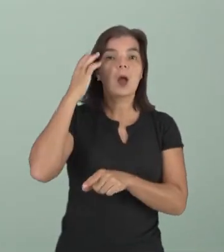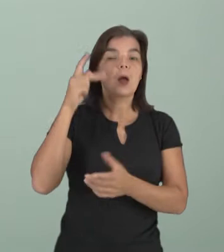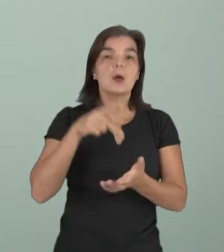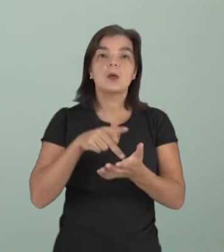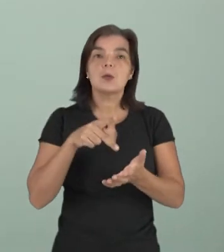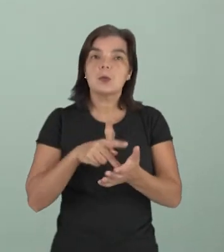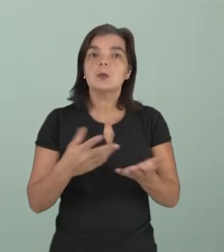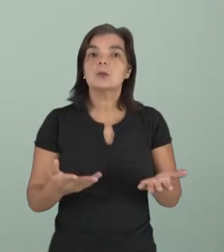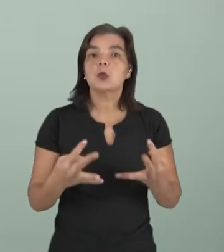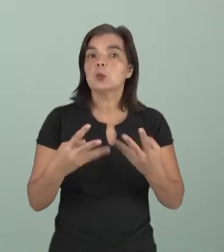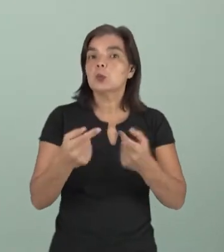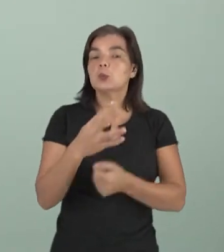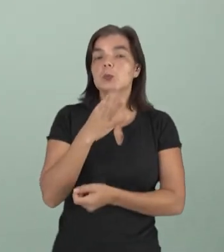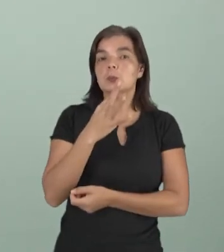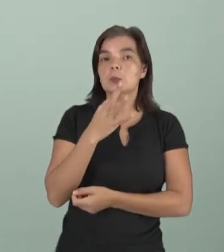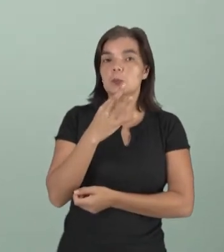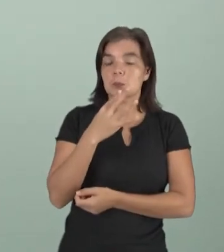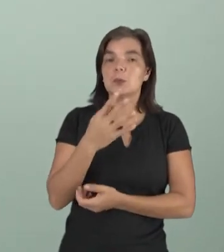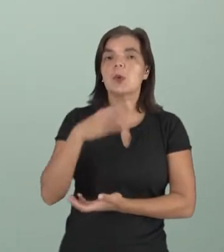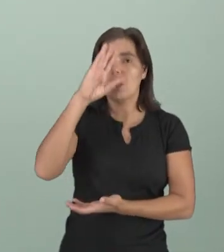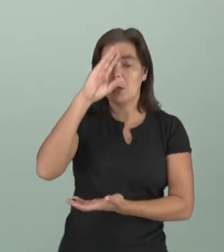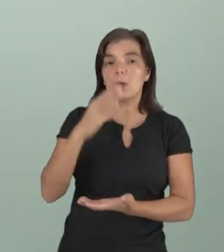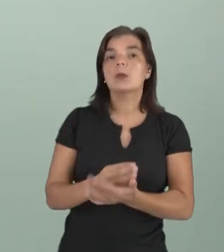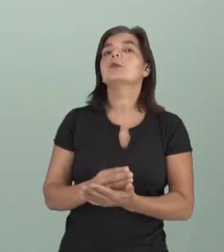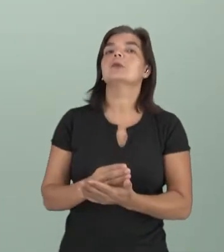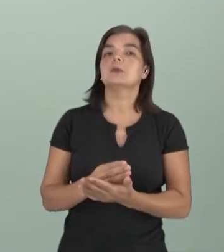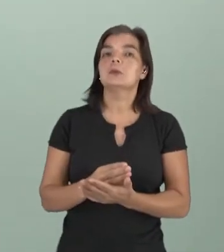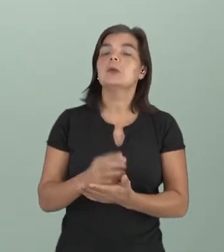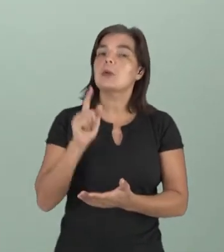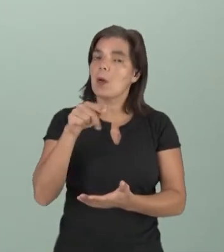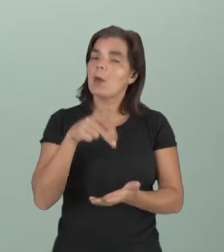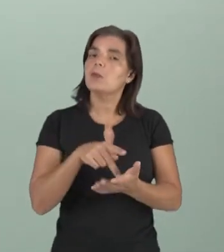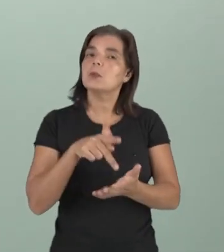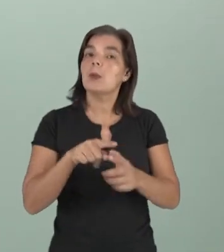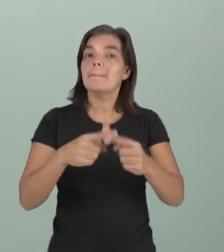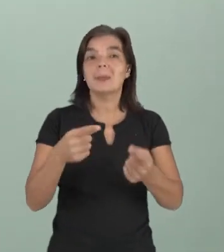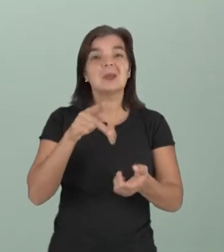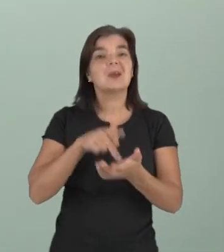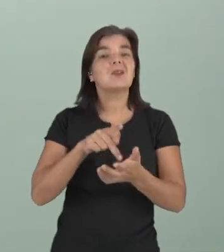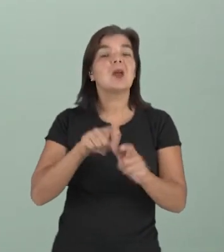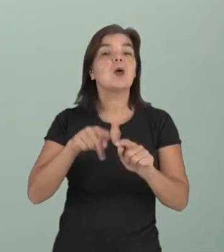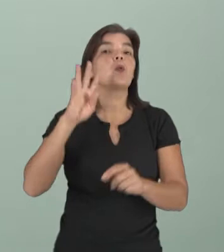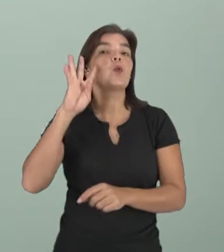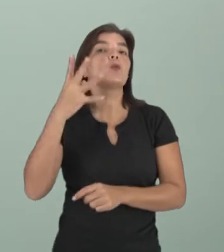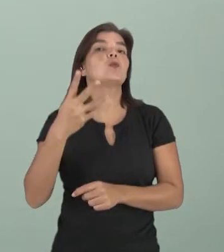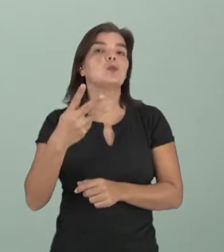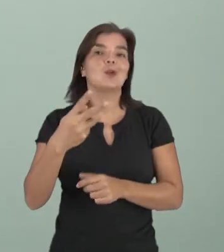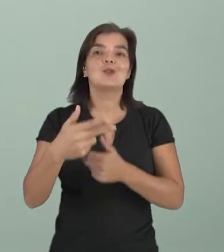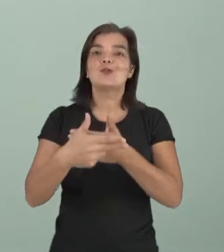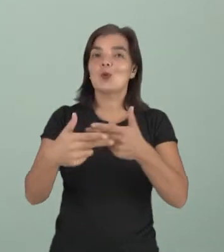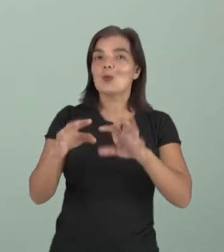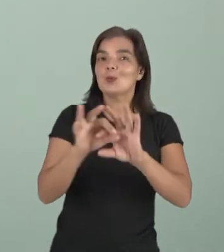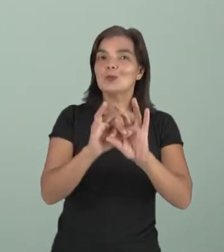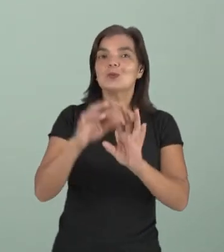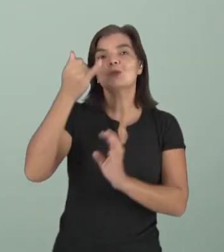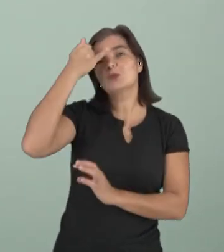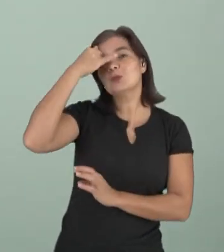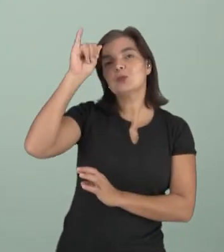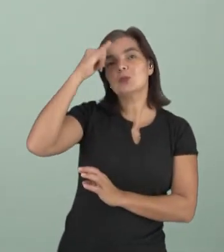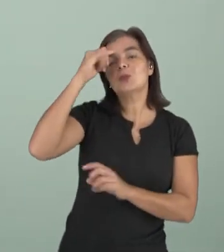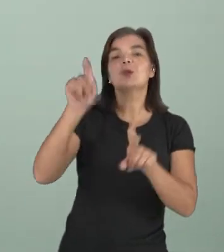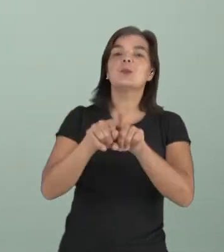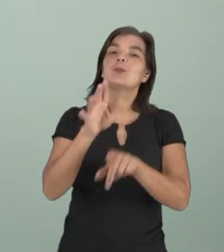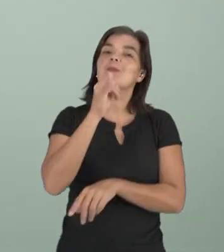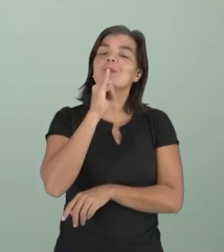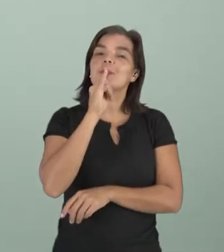é verdadeiro, todo conhecimento que a gente acredita que é verdadeiro, na verdade é o resultado de uma associação de ideias.